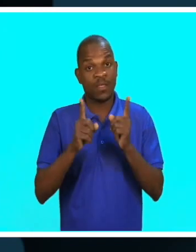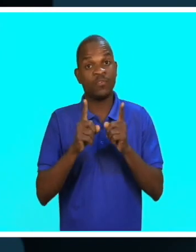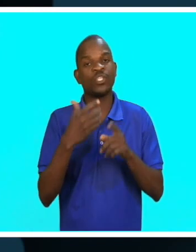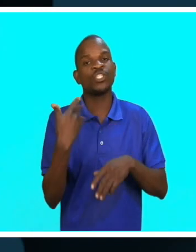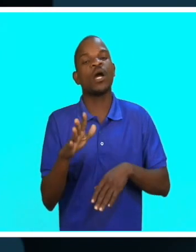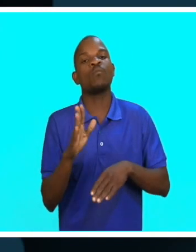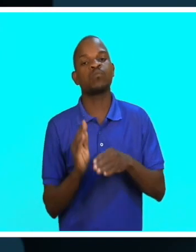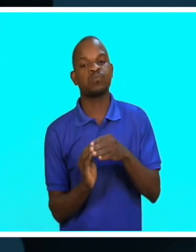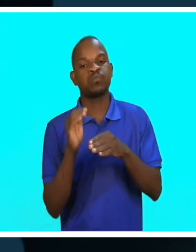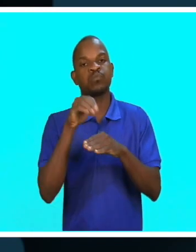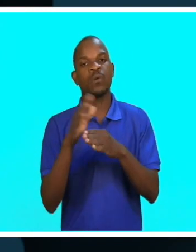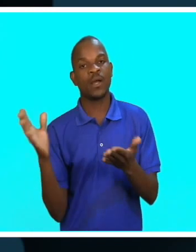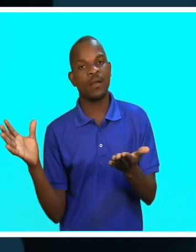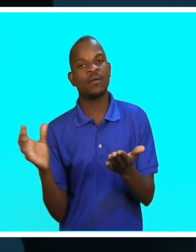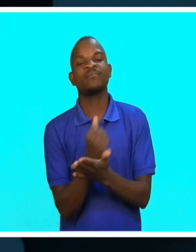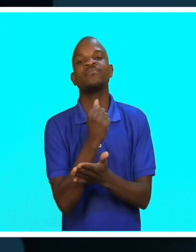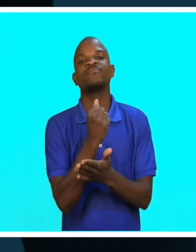Acertamos na solução.